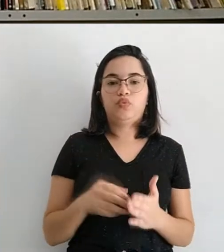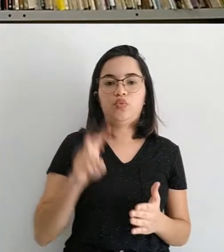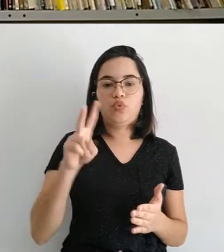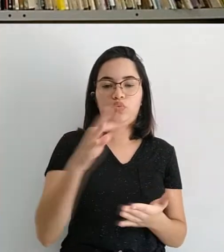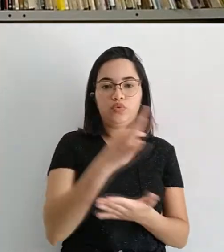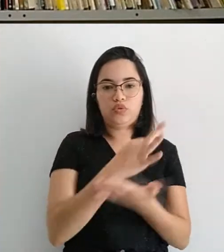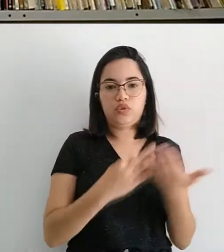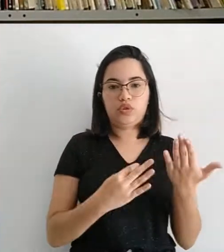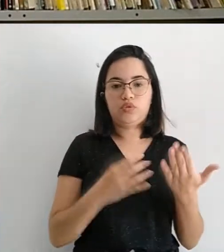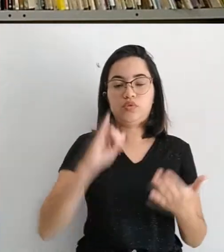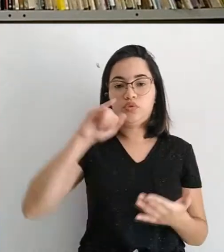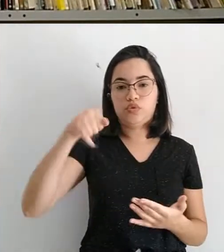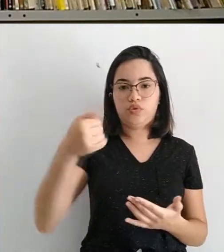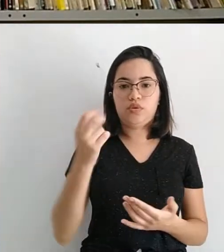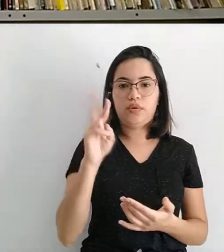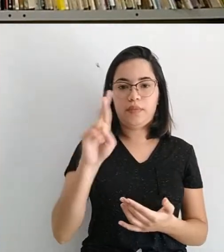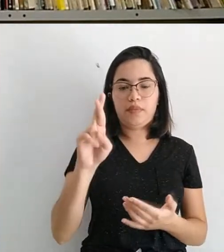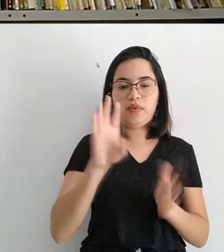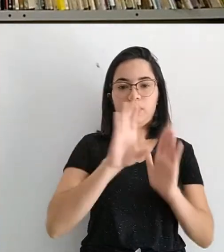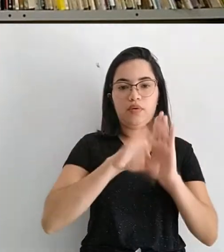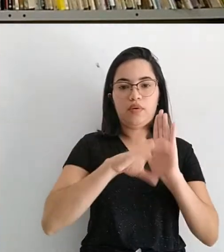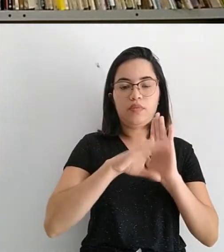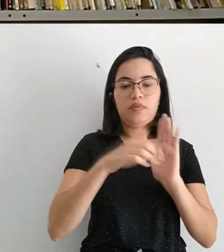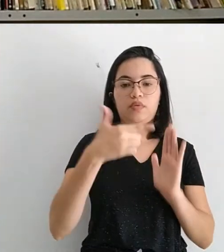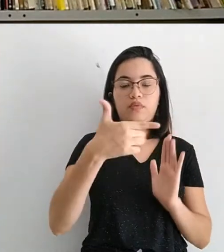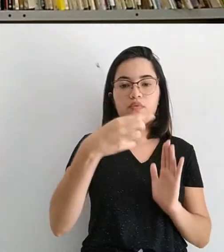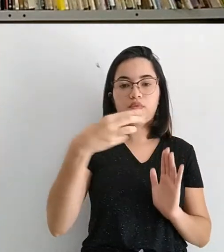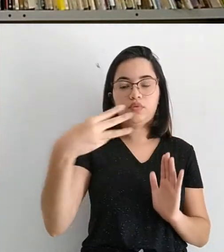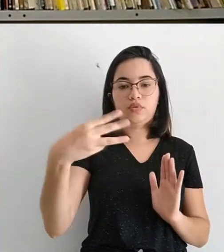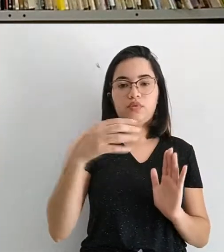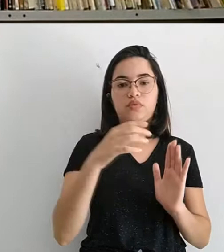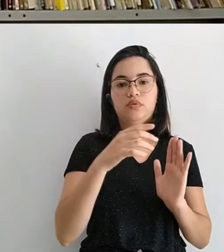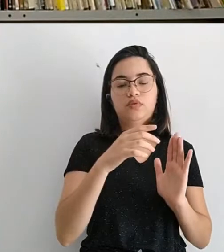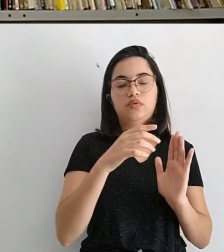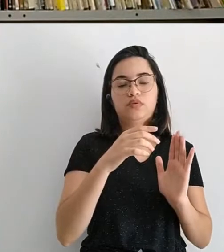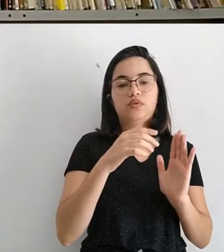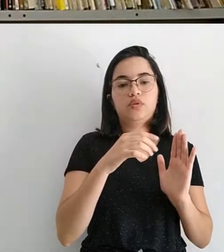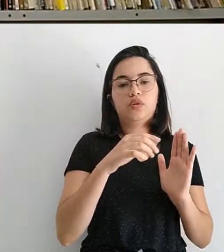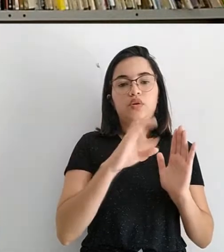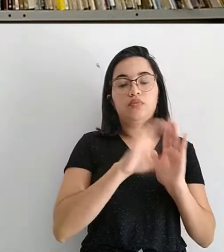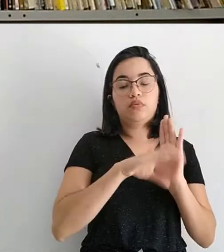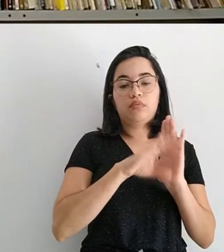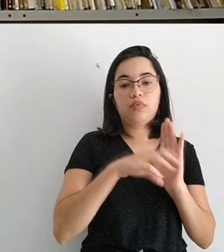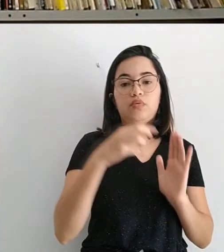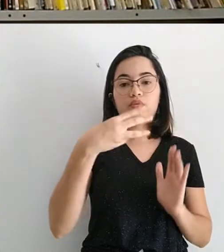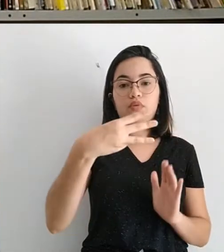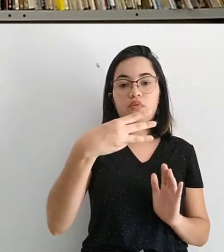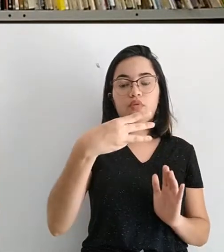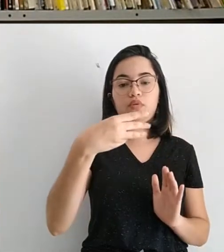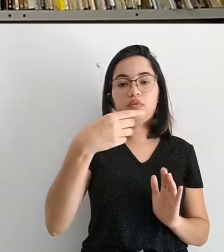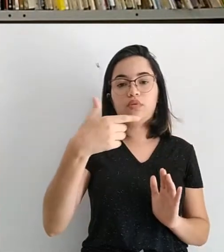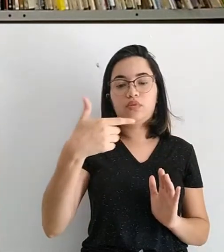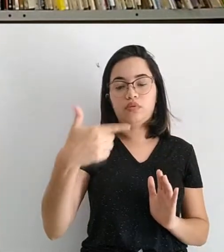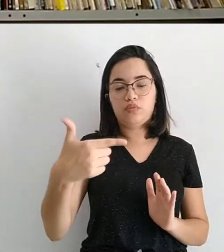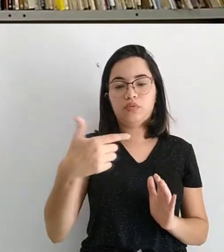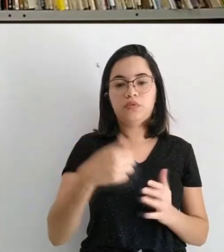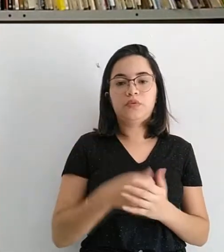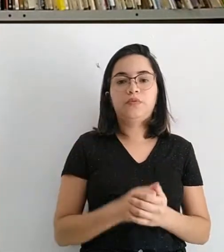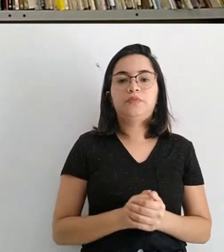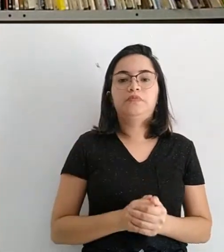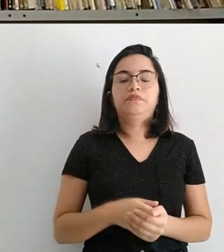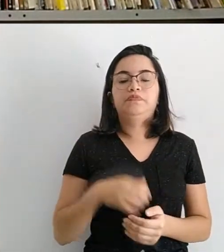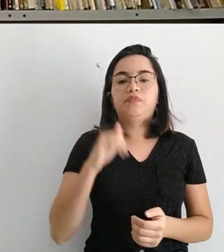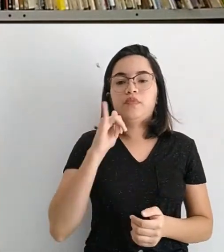livro do profeta Jeremias, no capítulo 23 e no capítulo 32. Jeremias